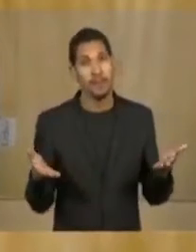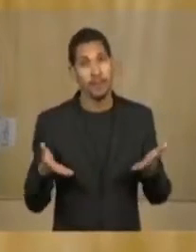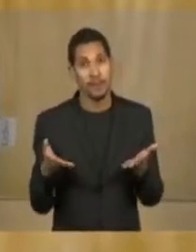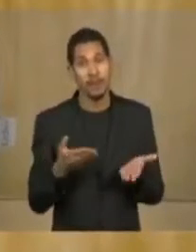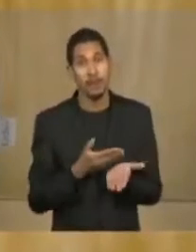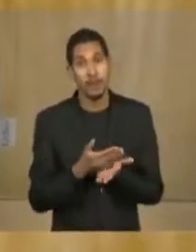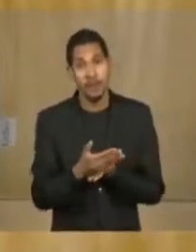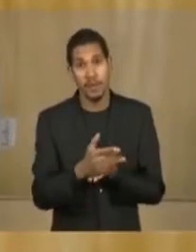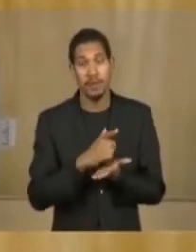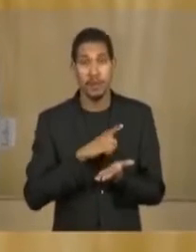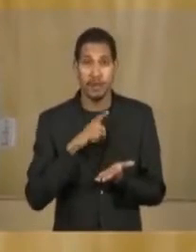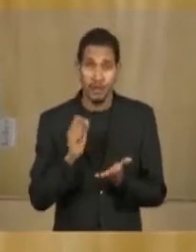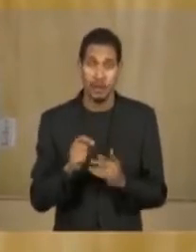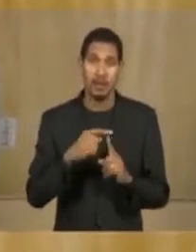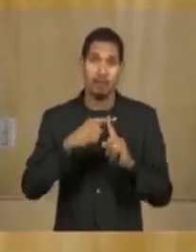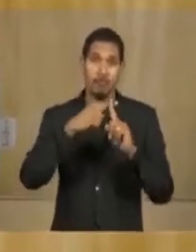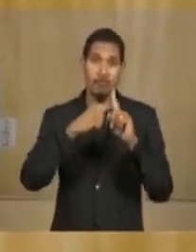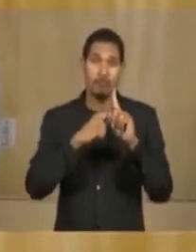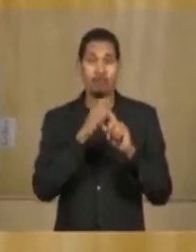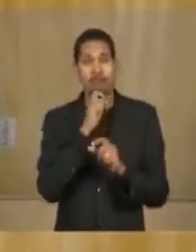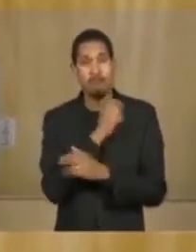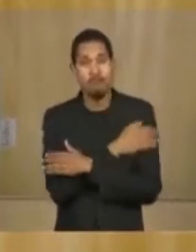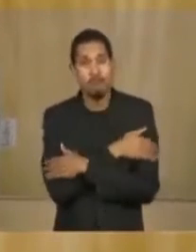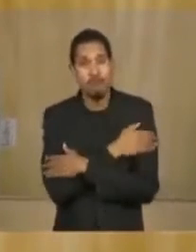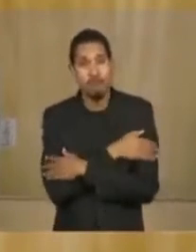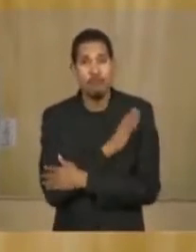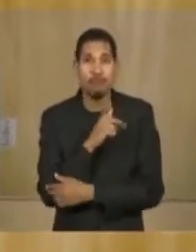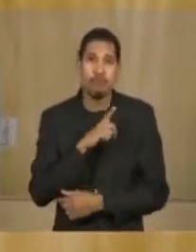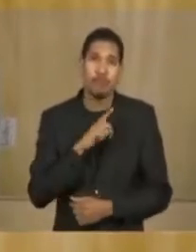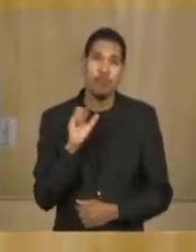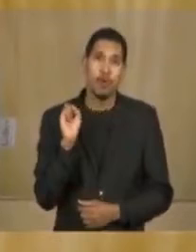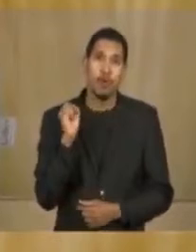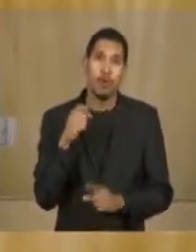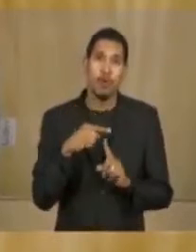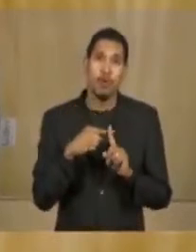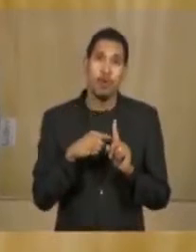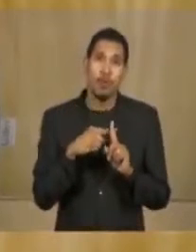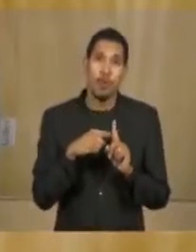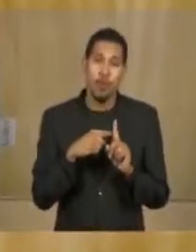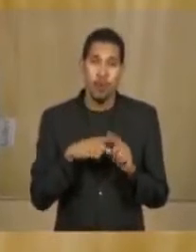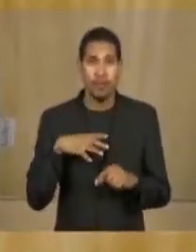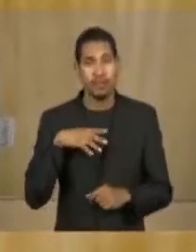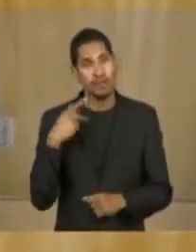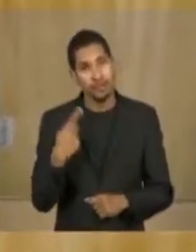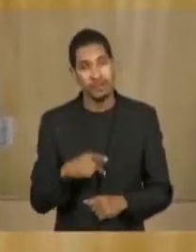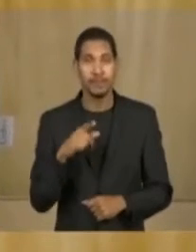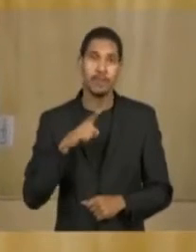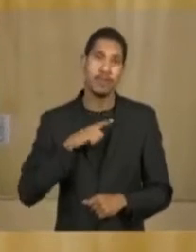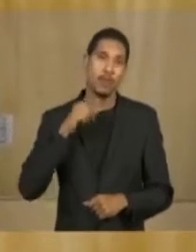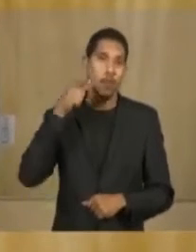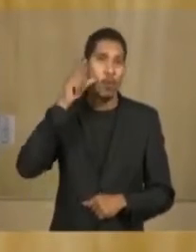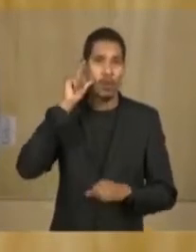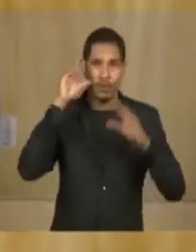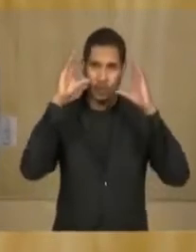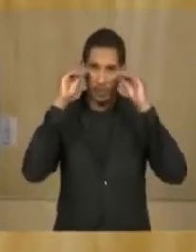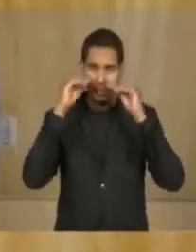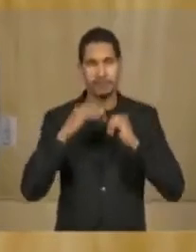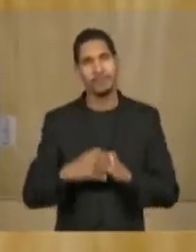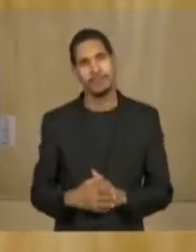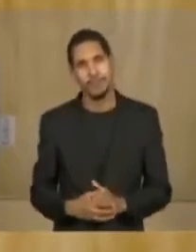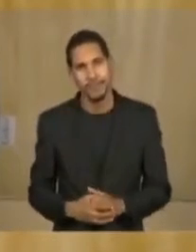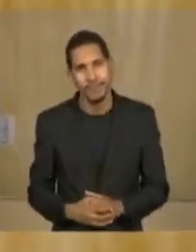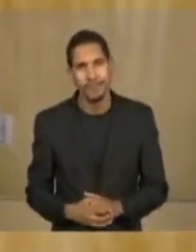chegada, né, das baixas temperaturas. A gente já teve 8 graus de temperatura na cidade na noite de ontem.